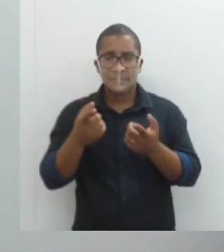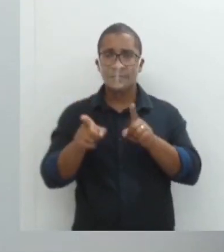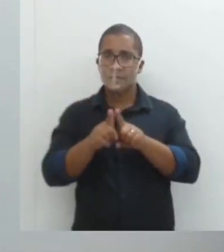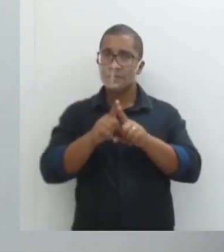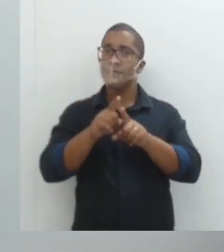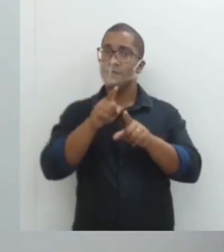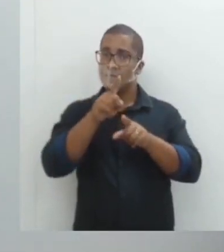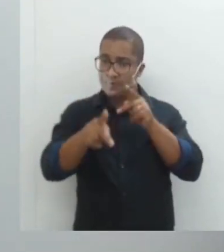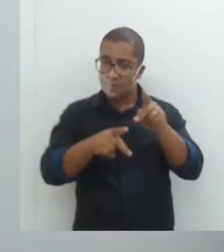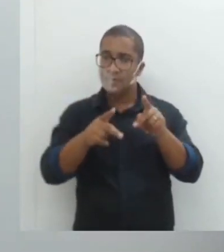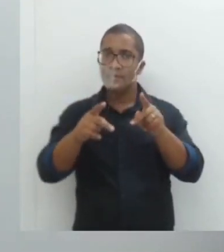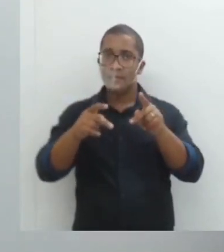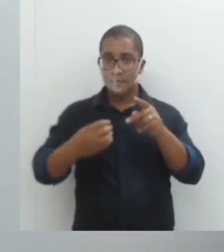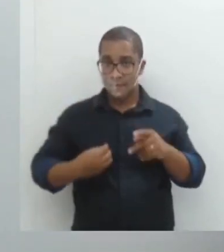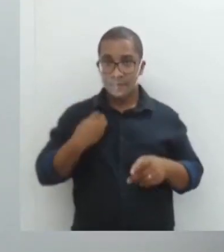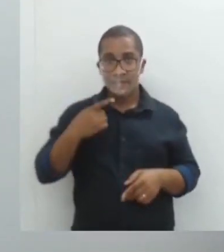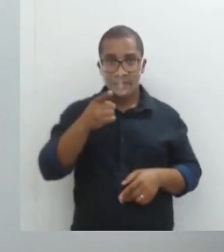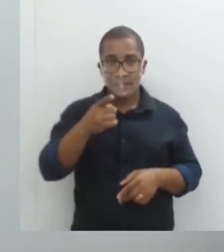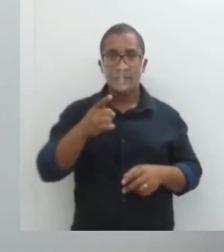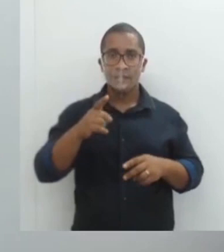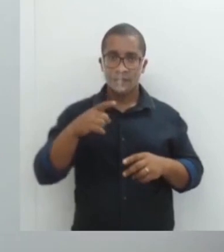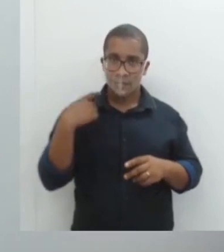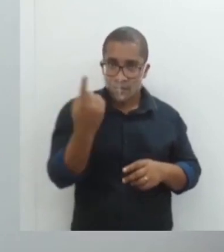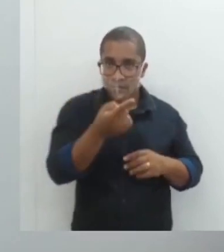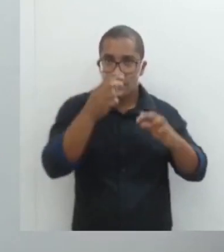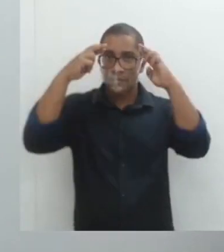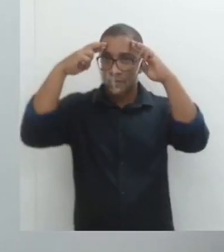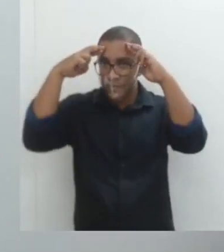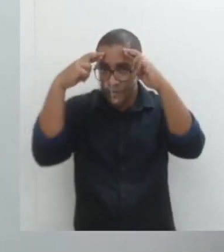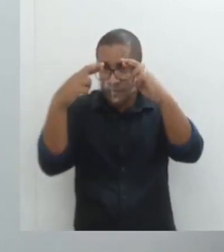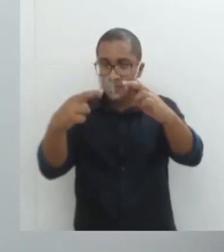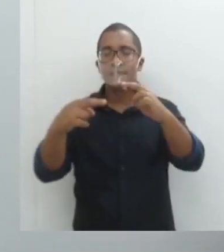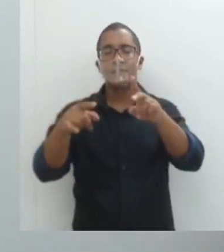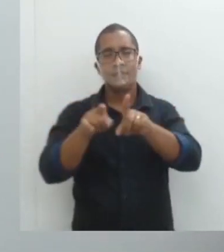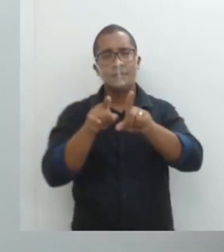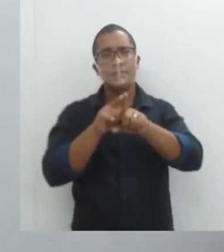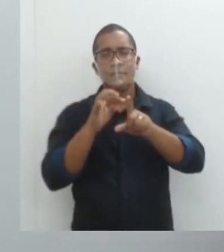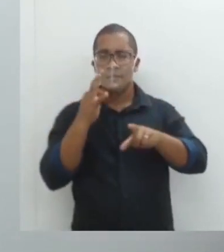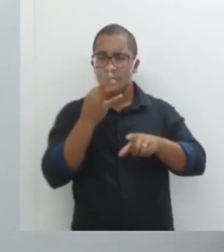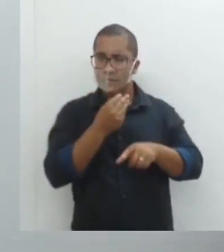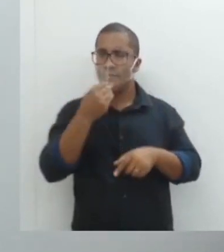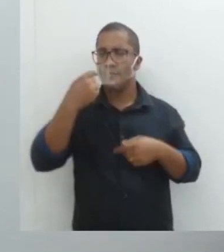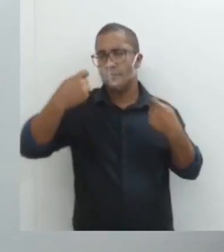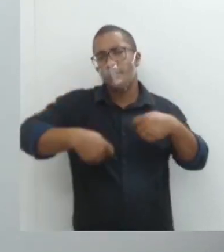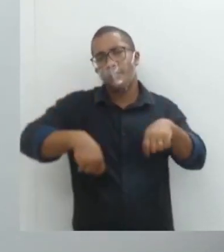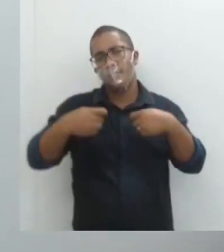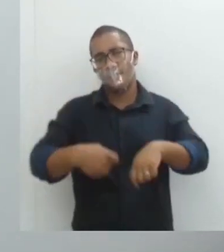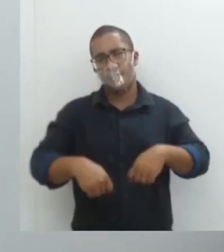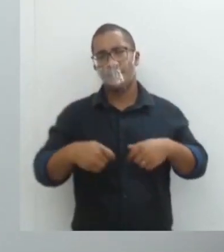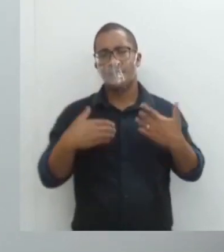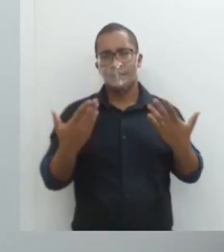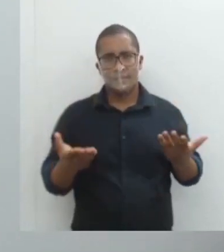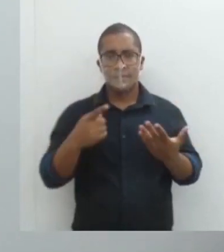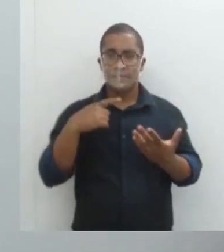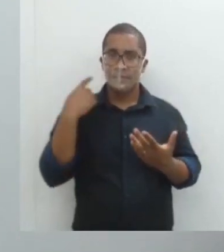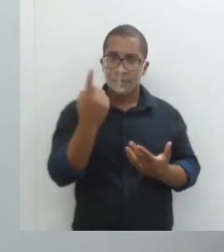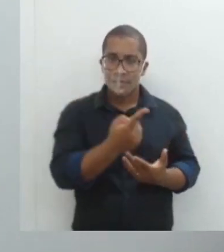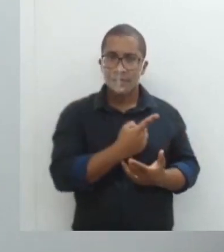para que tenhamos o conhecimento e, sem dúvida, meu povo, sem